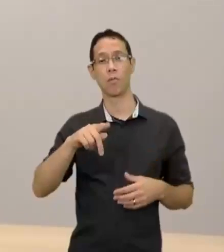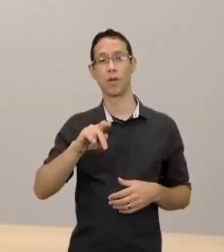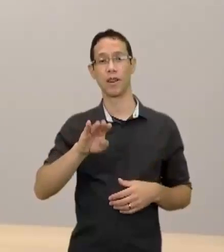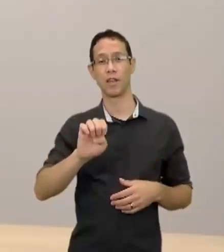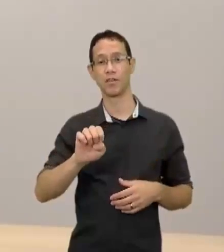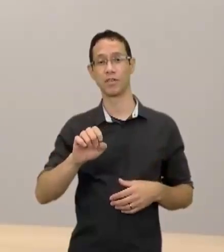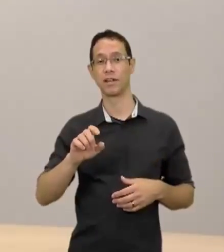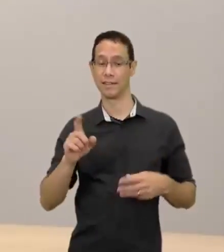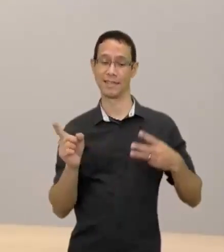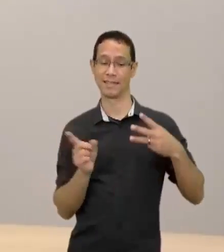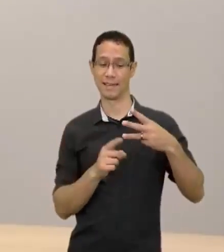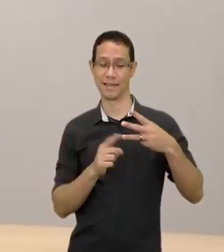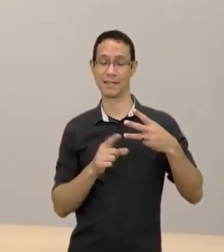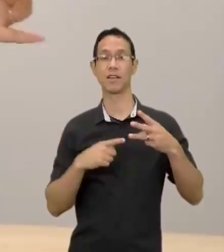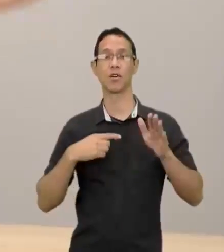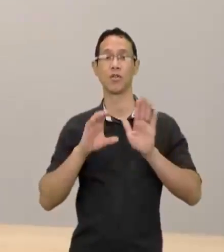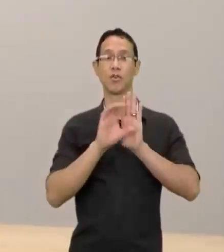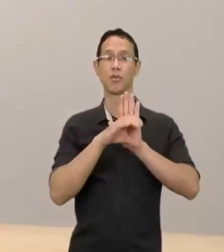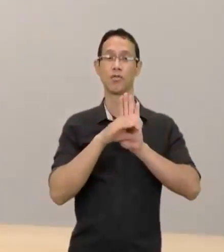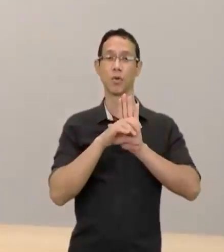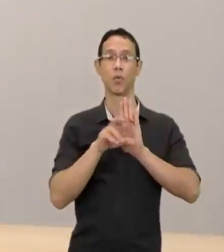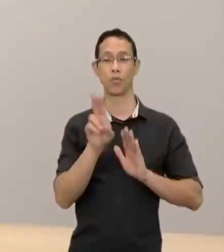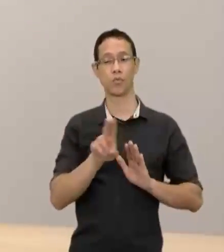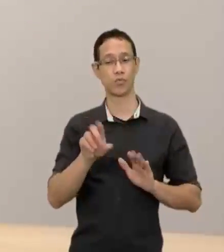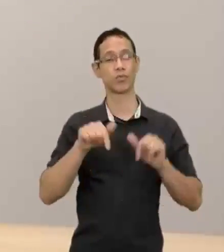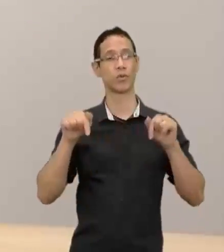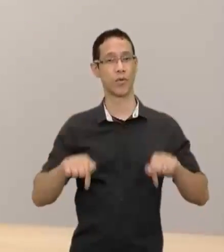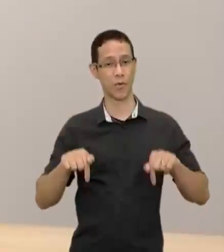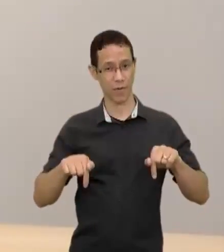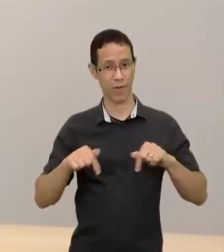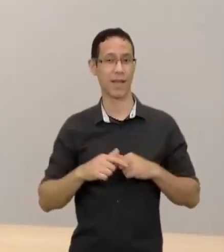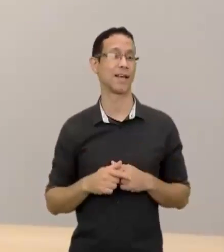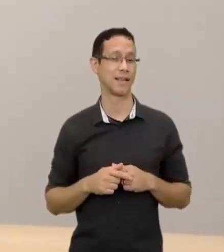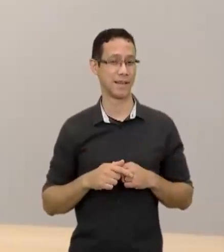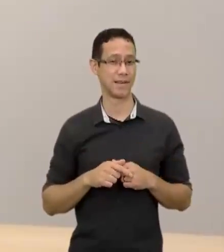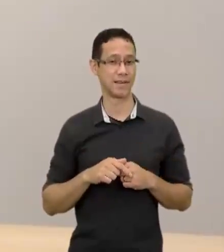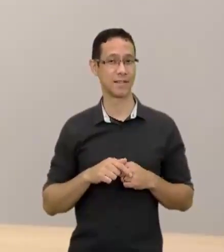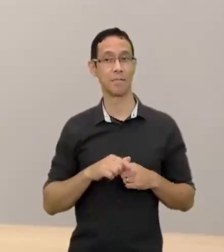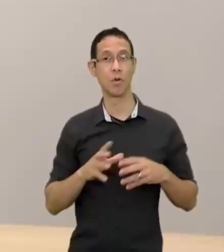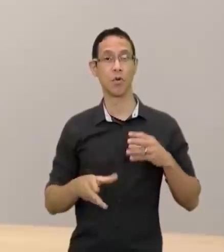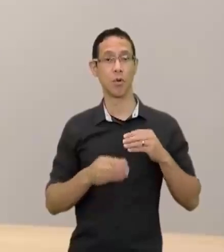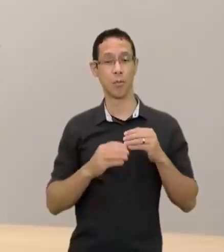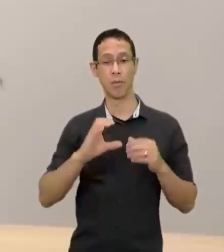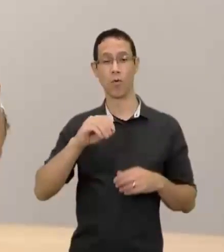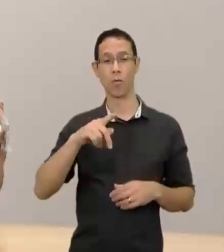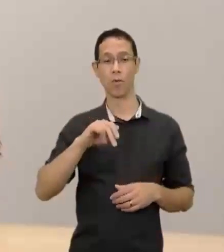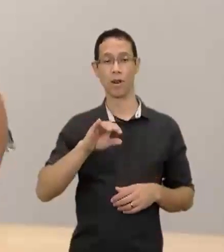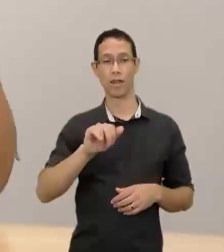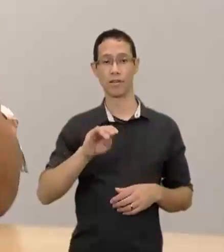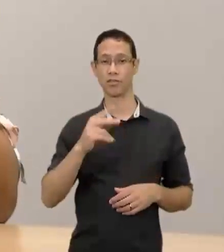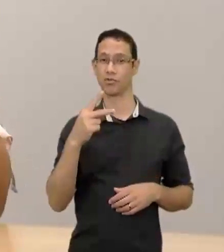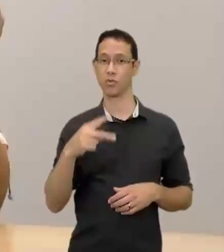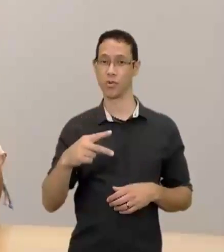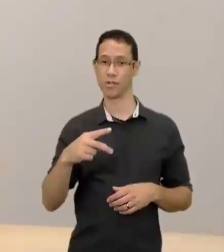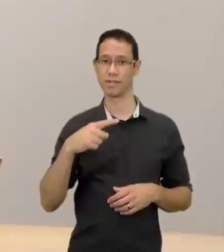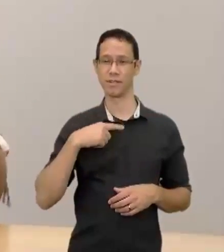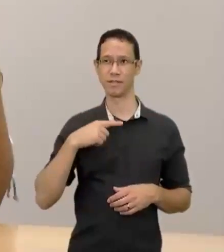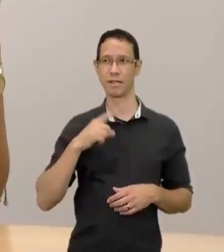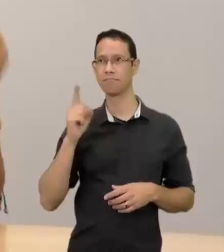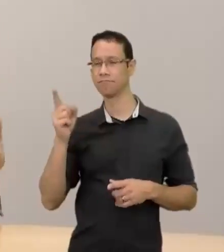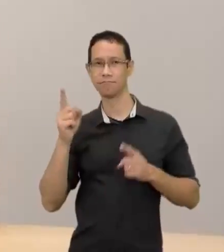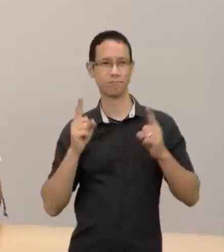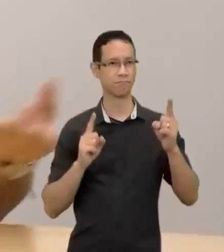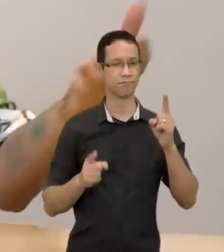que tem um conceito que foi utilizado agora no nosso componente 2. Então, tem muitas essas questões de vocês